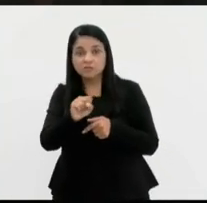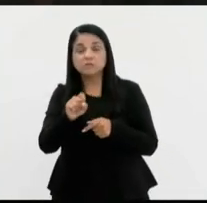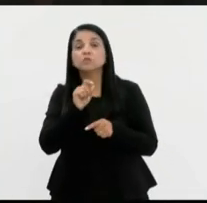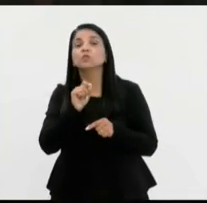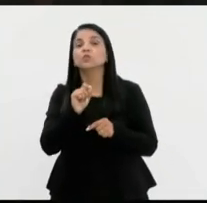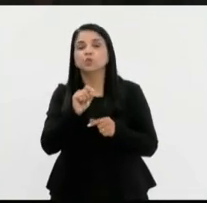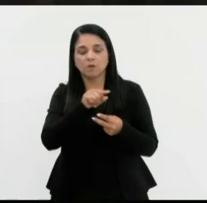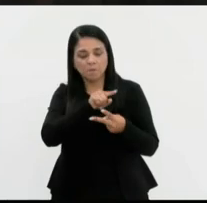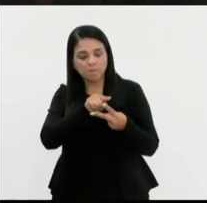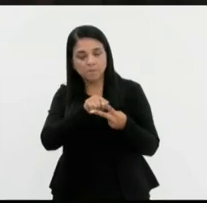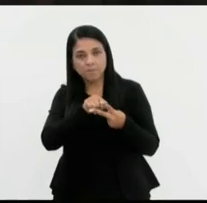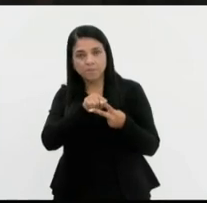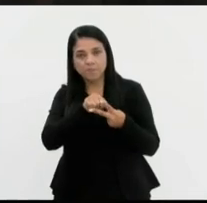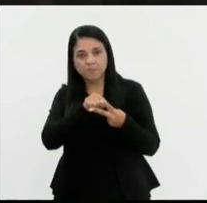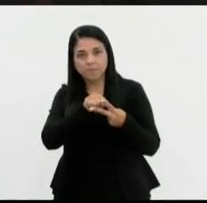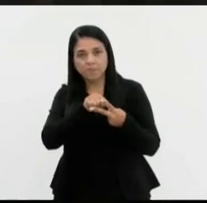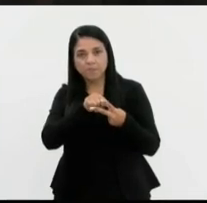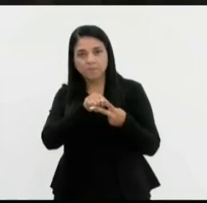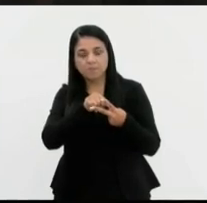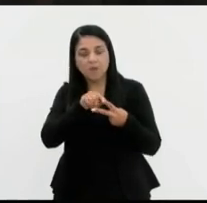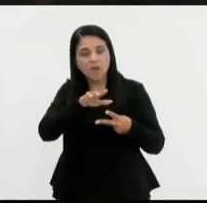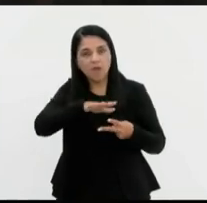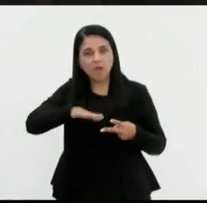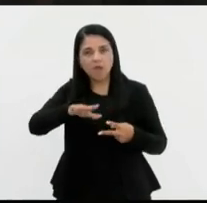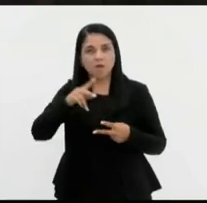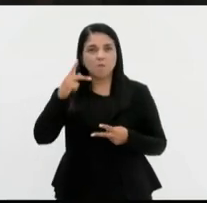delas é no campo